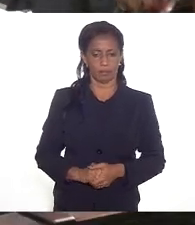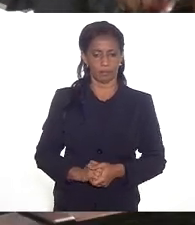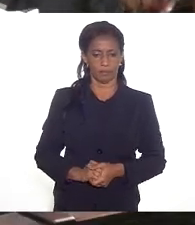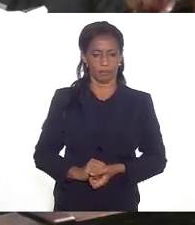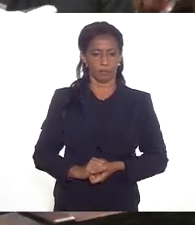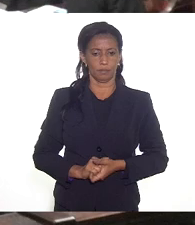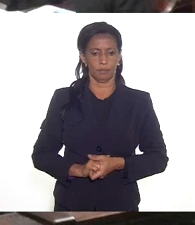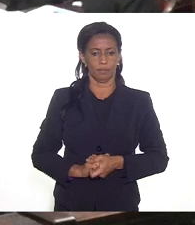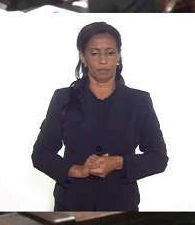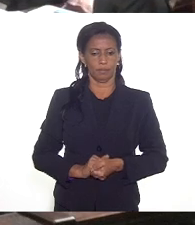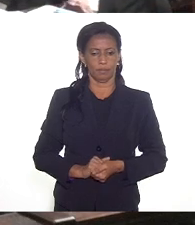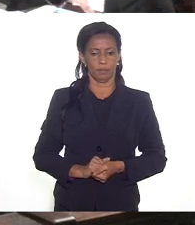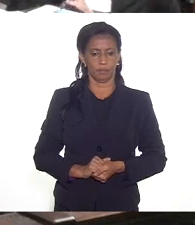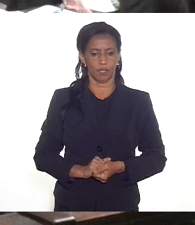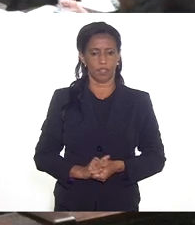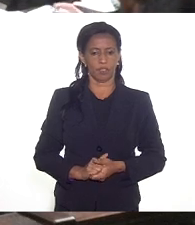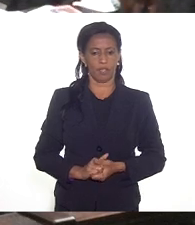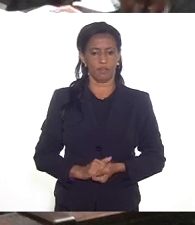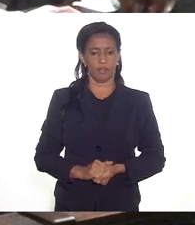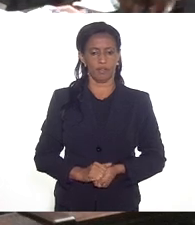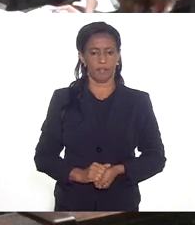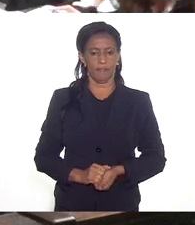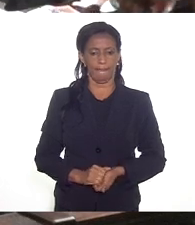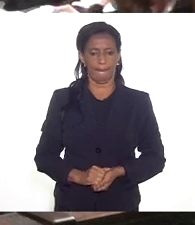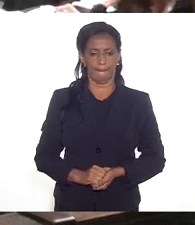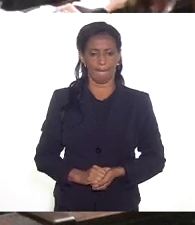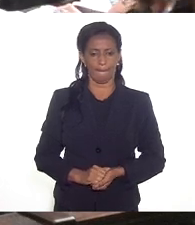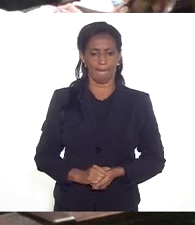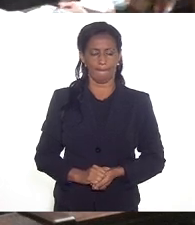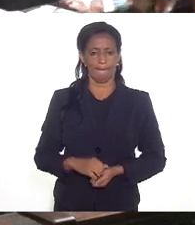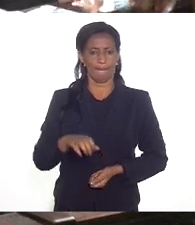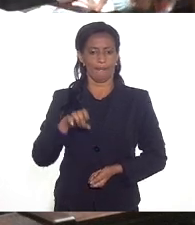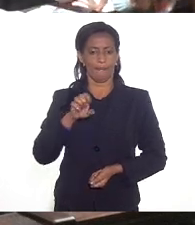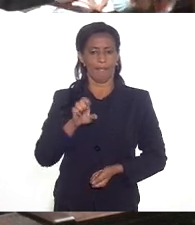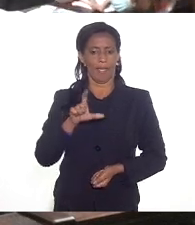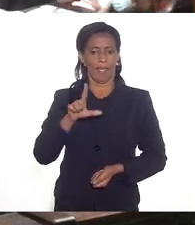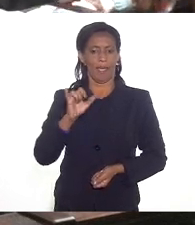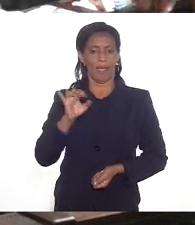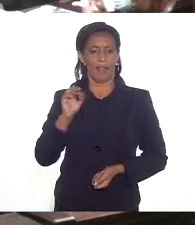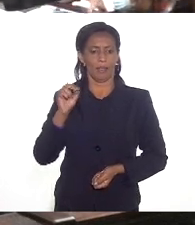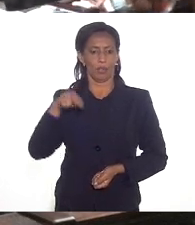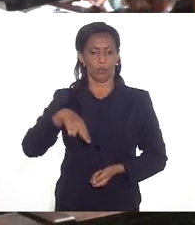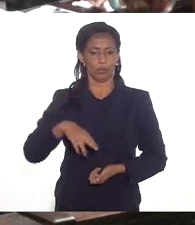o deputado a Rosane Félix resultado Wellington José